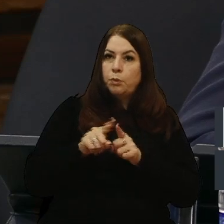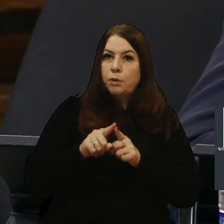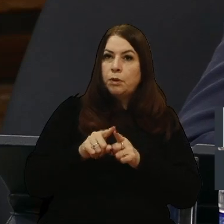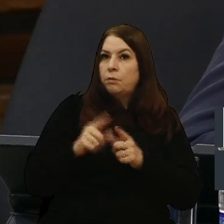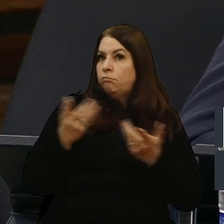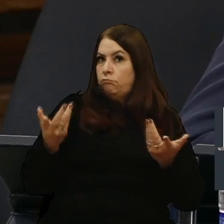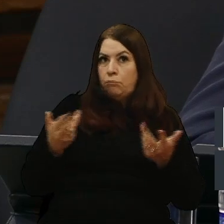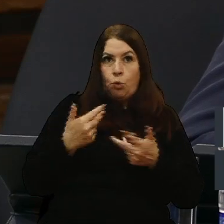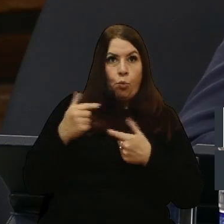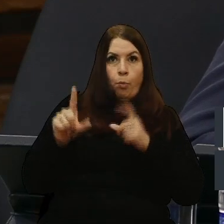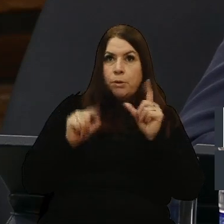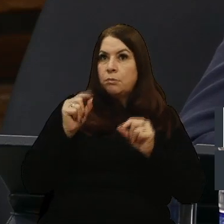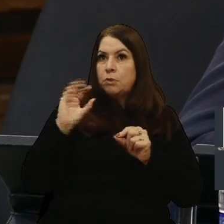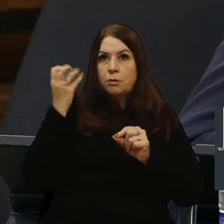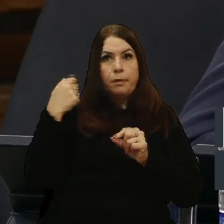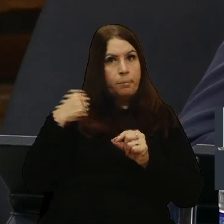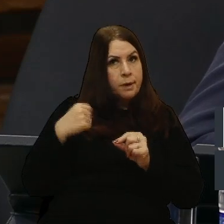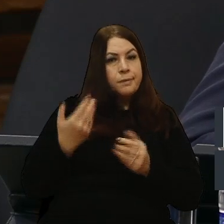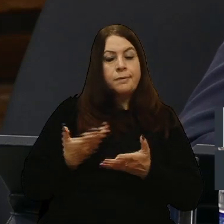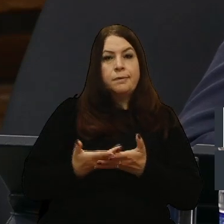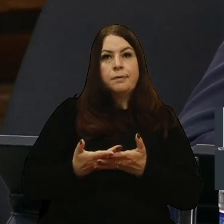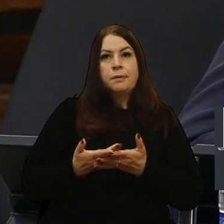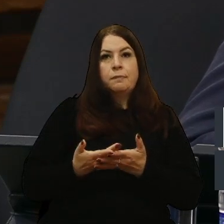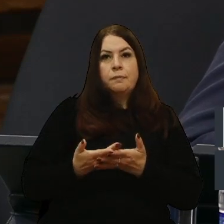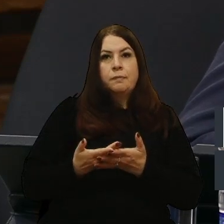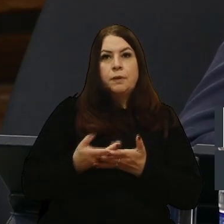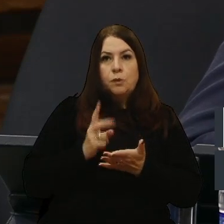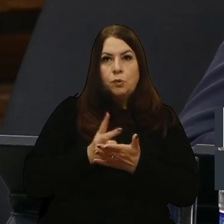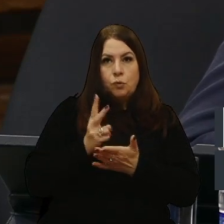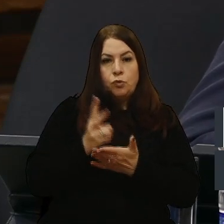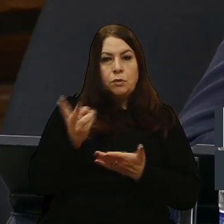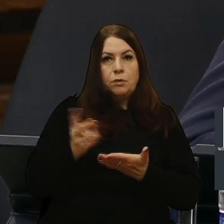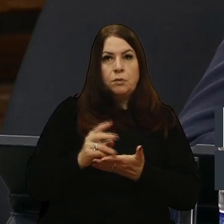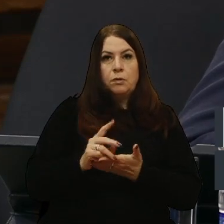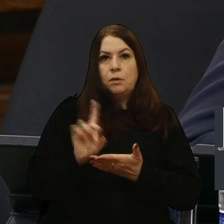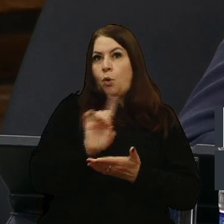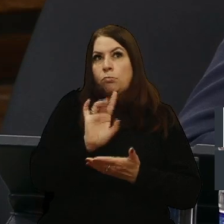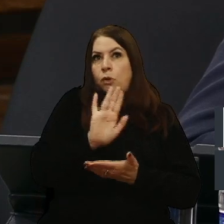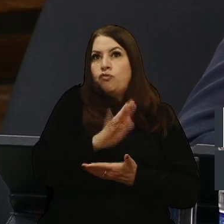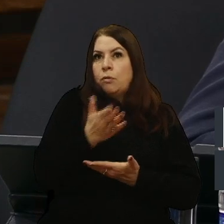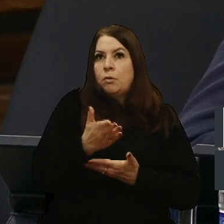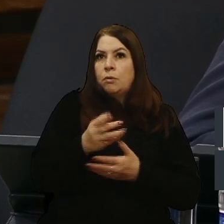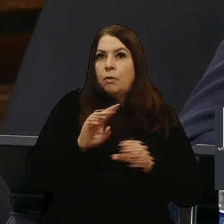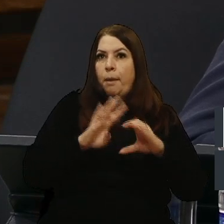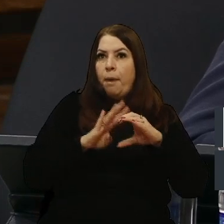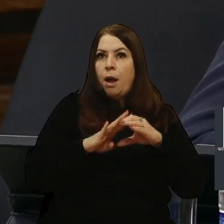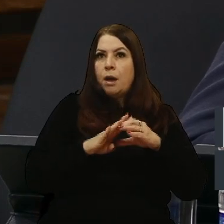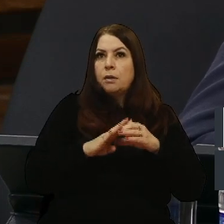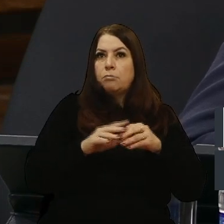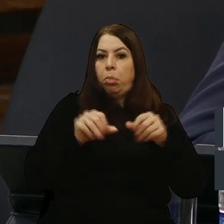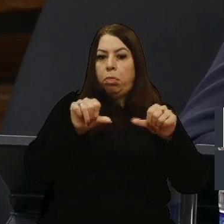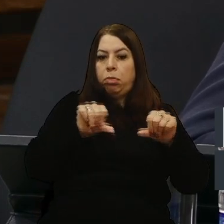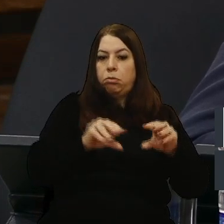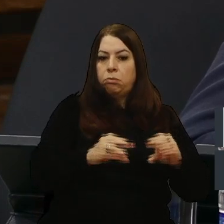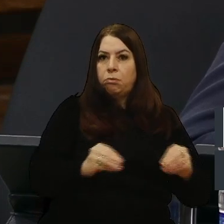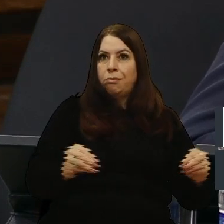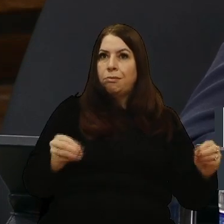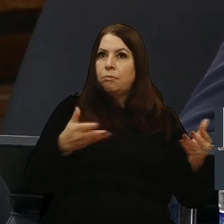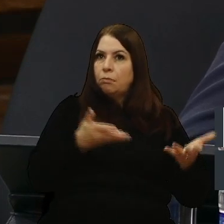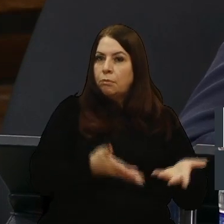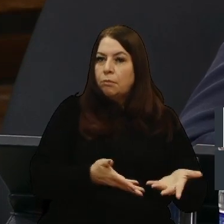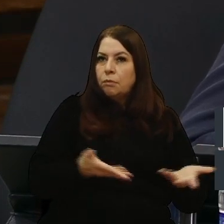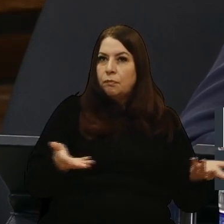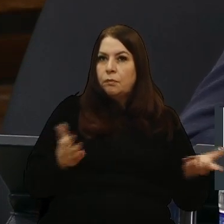tomar algumas decisões. A gente precisa dar continuidade e não deixar a Maesa virar ruínas da Maesa, né?